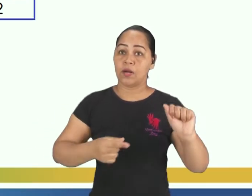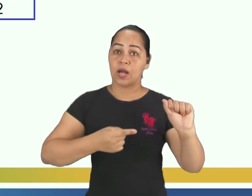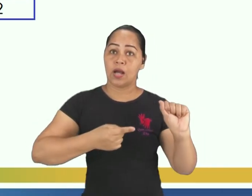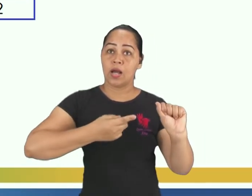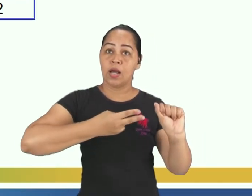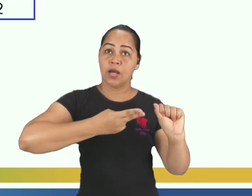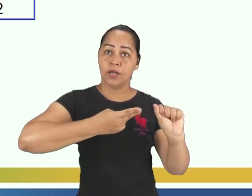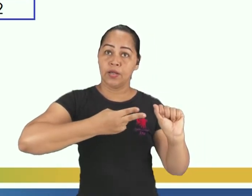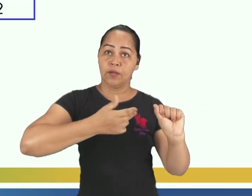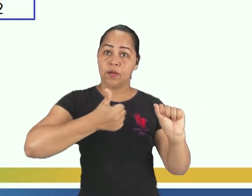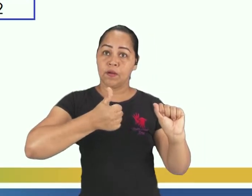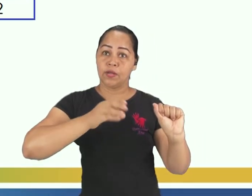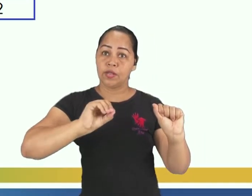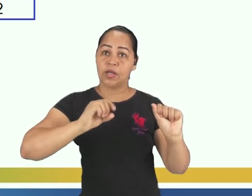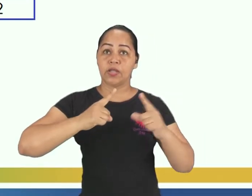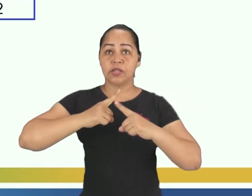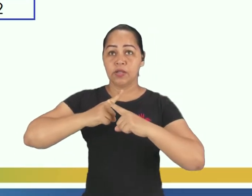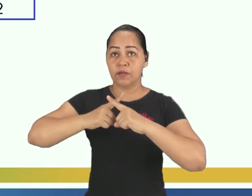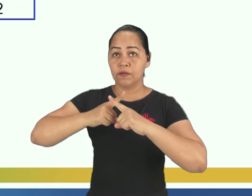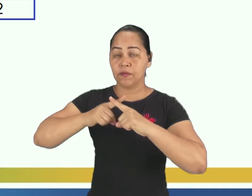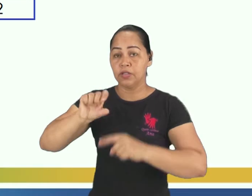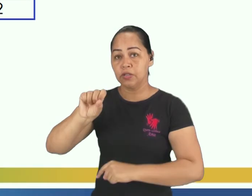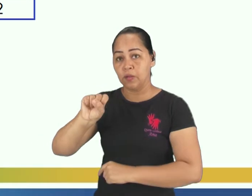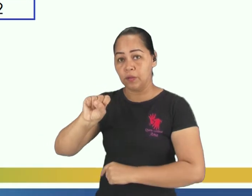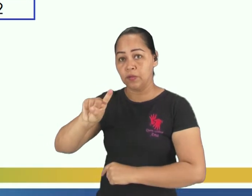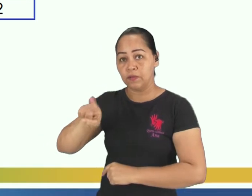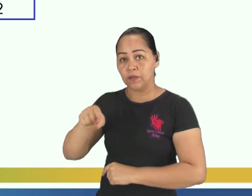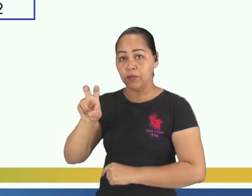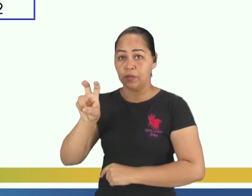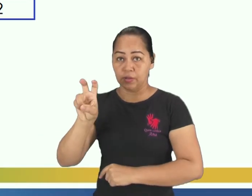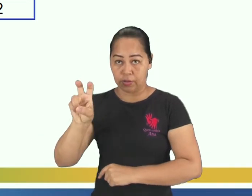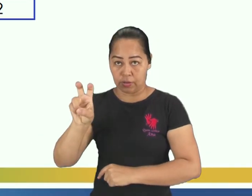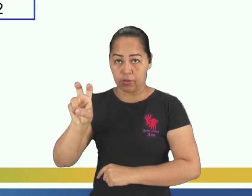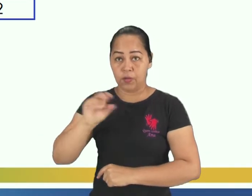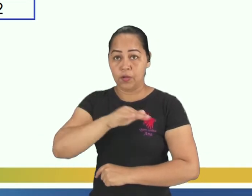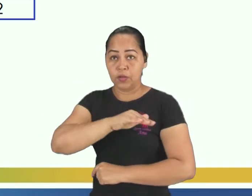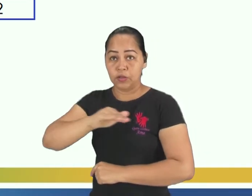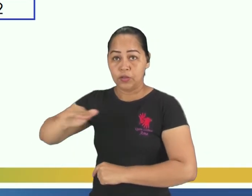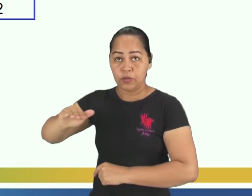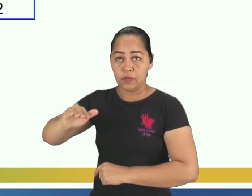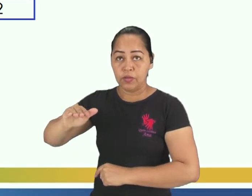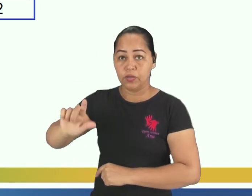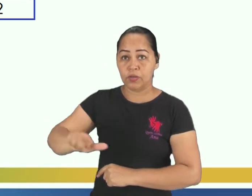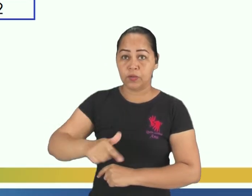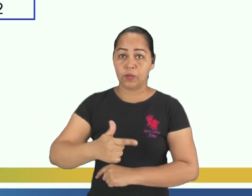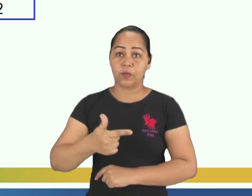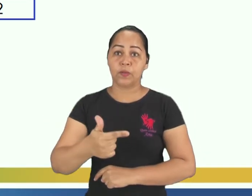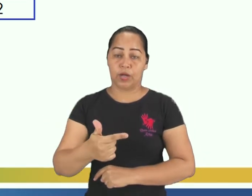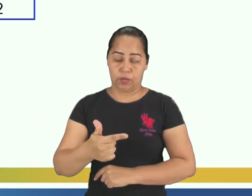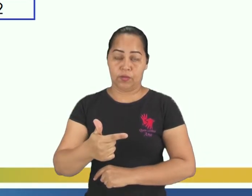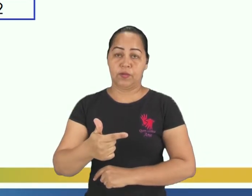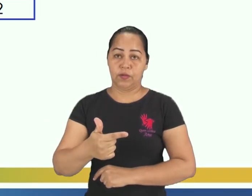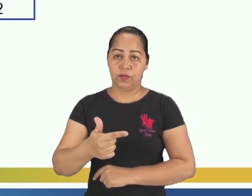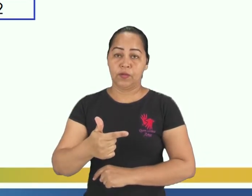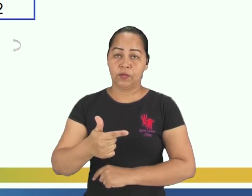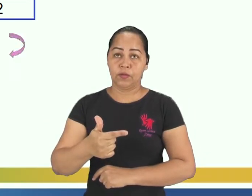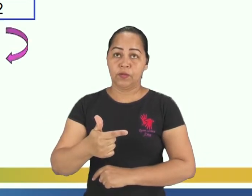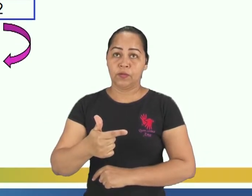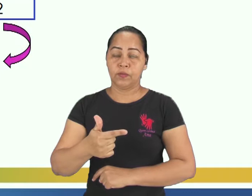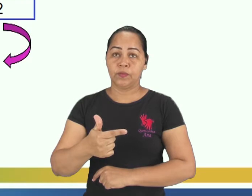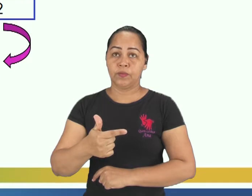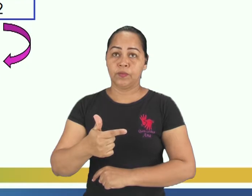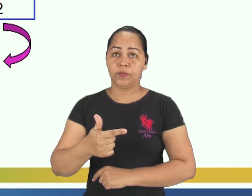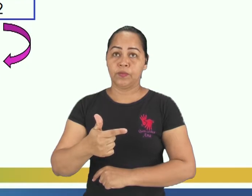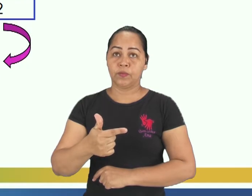a 10, que representa a medida da nossa base, vezes 8,5, que representa a medida da nossa altura, dividido